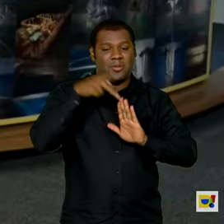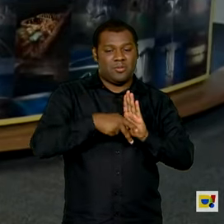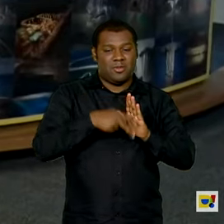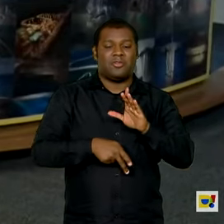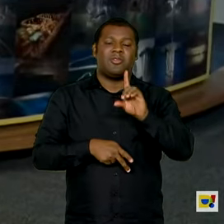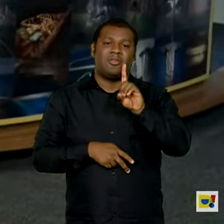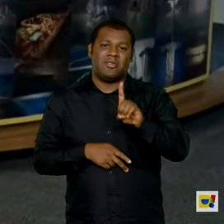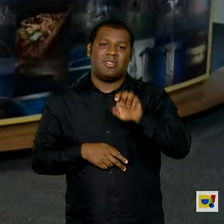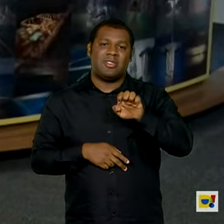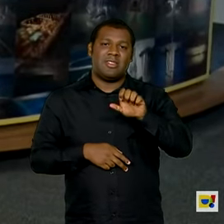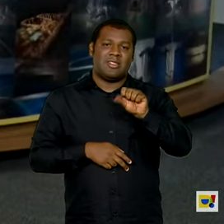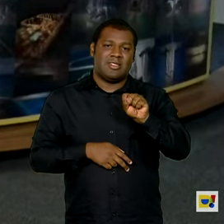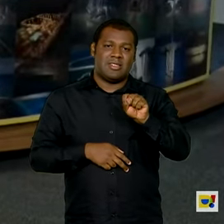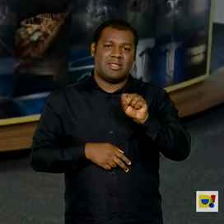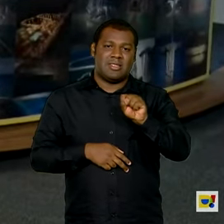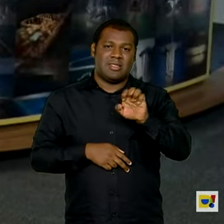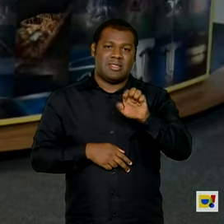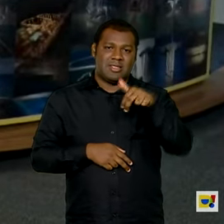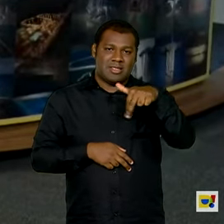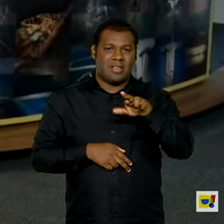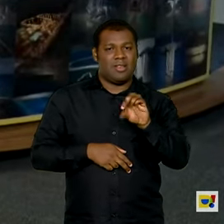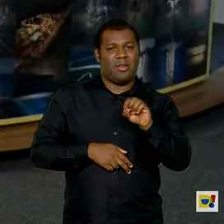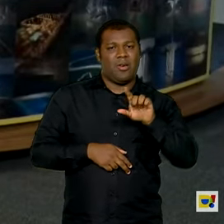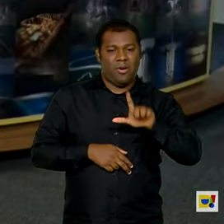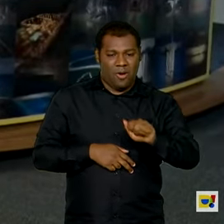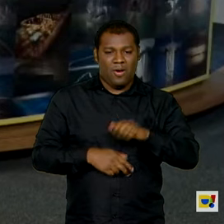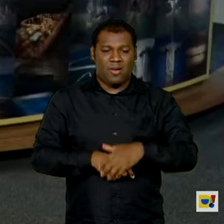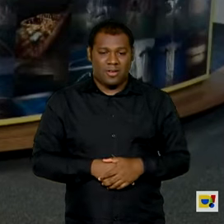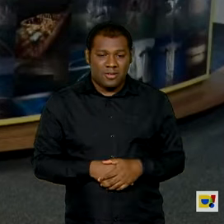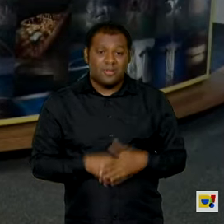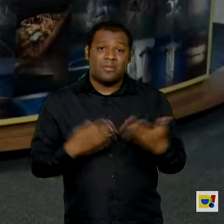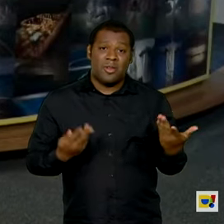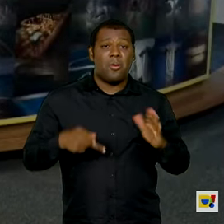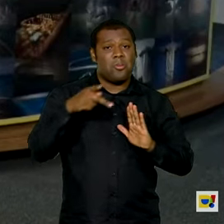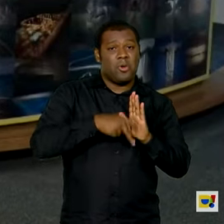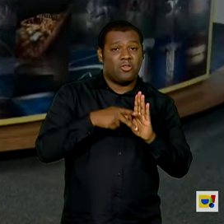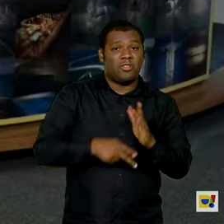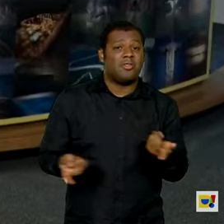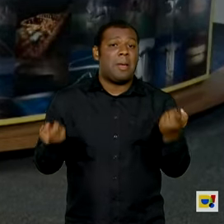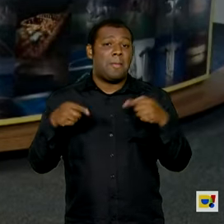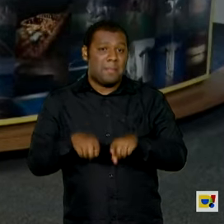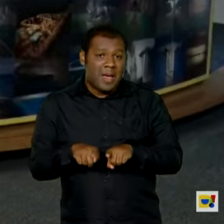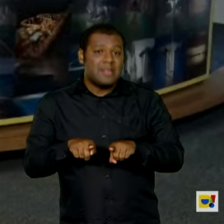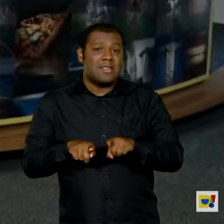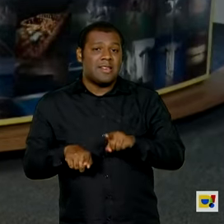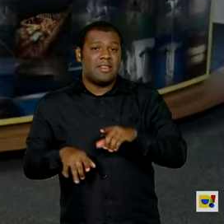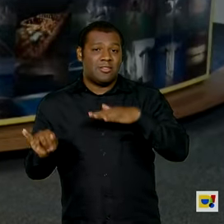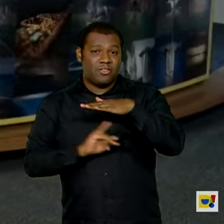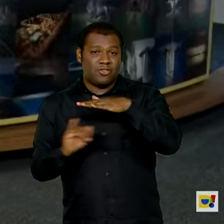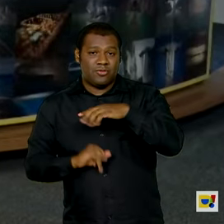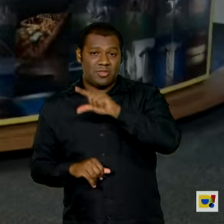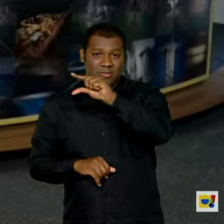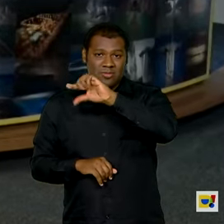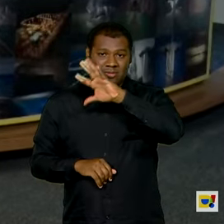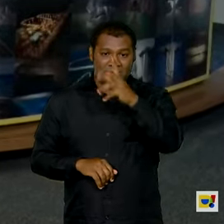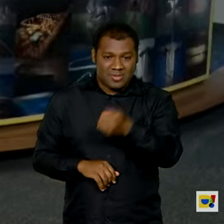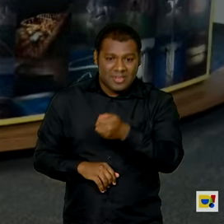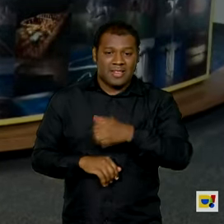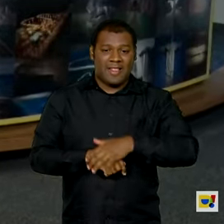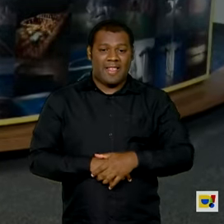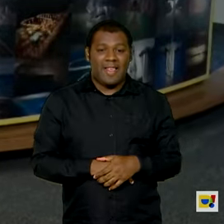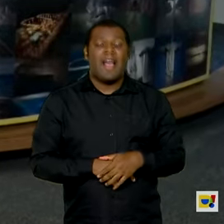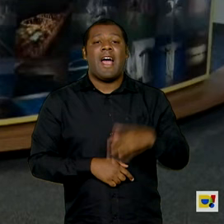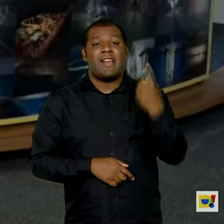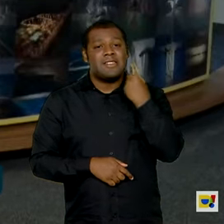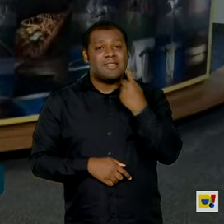uma dimensão do que que do potencial dessa parceria Desde sexta-feira quando a gente entrou em modo piloto aí de testes a